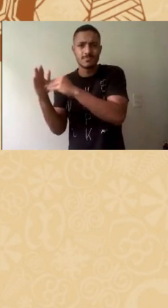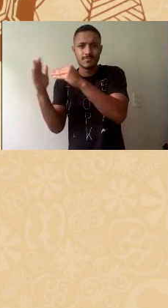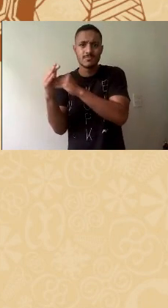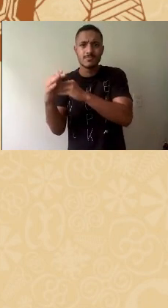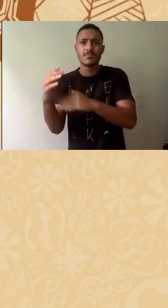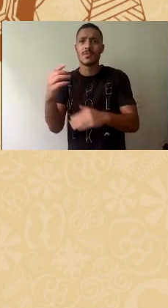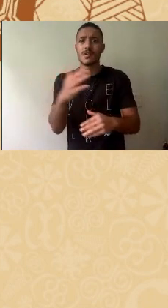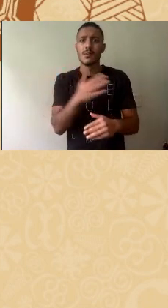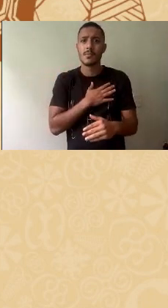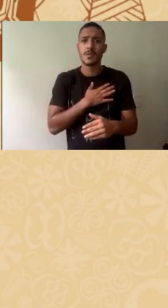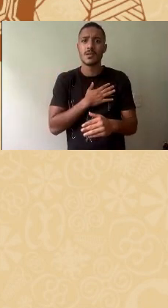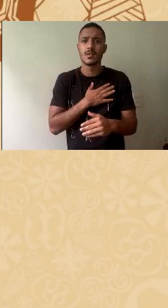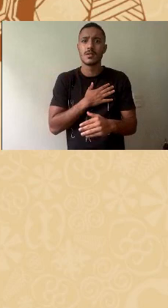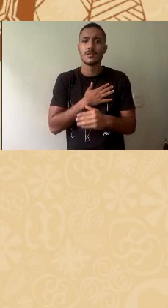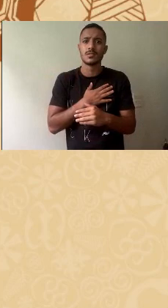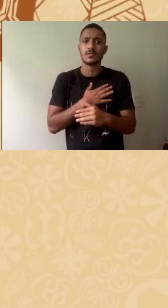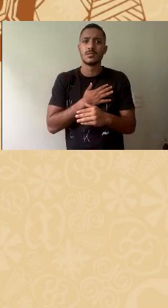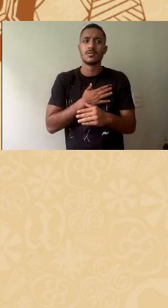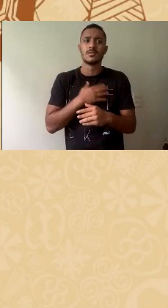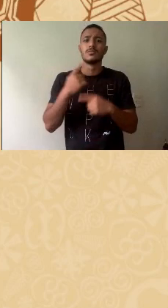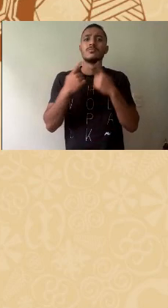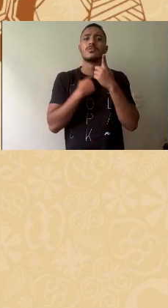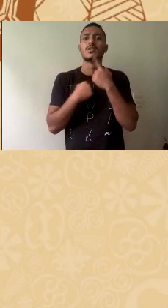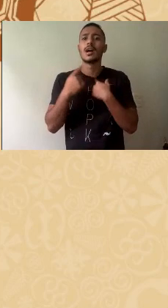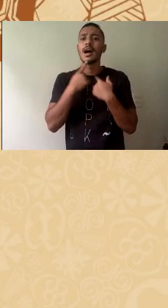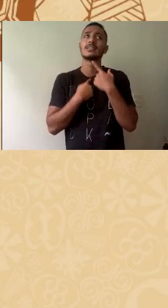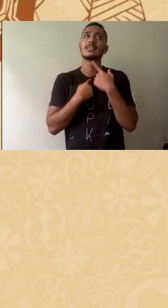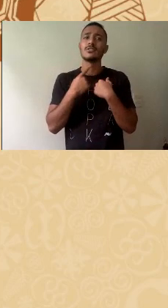As minhas disposições também,